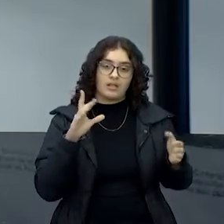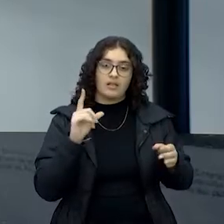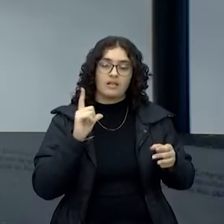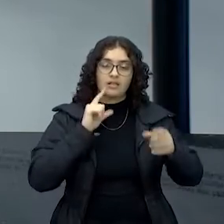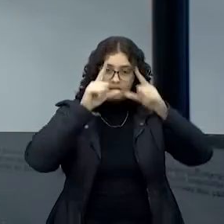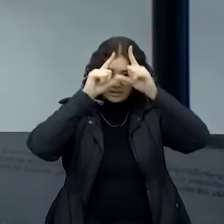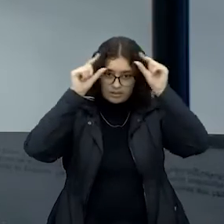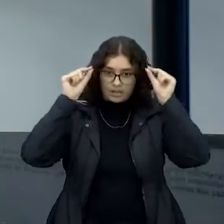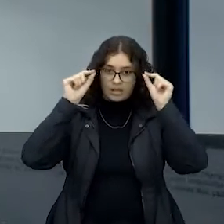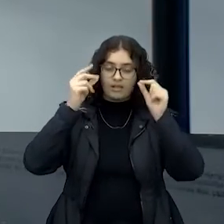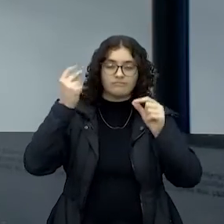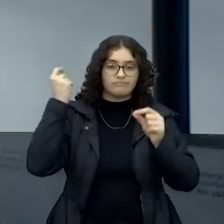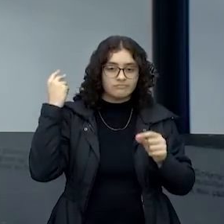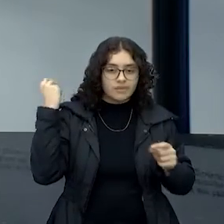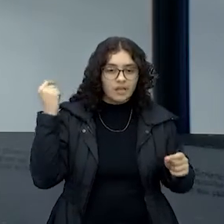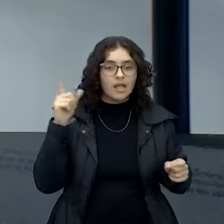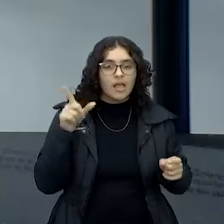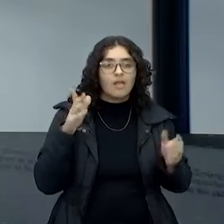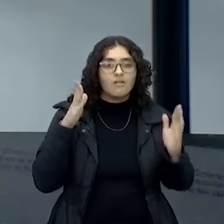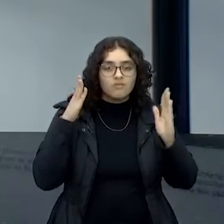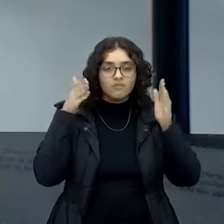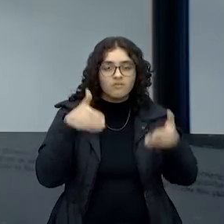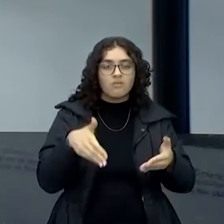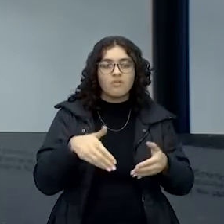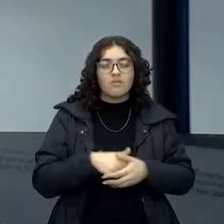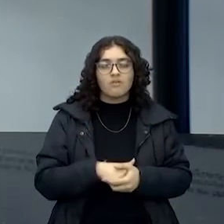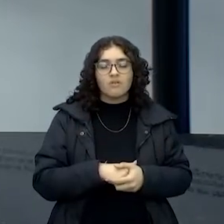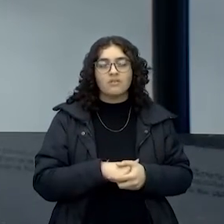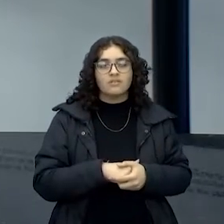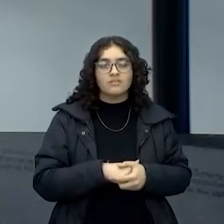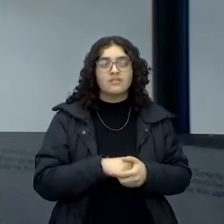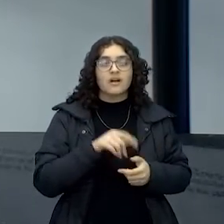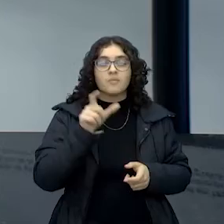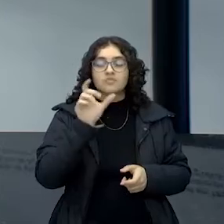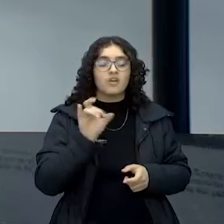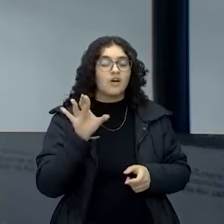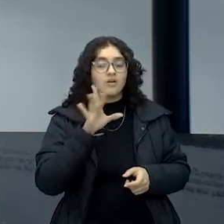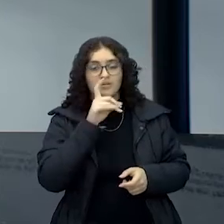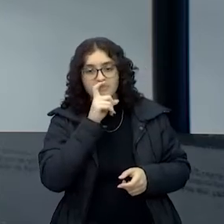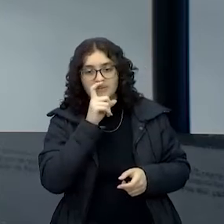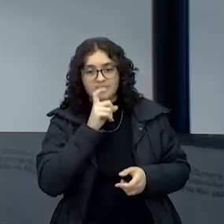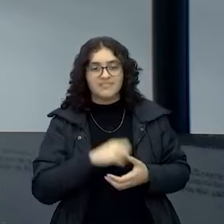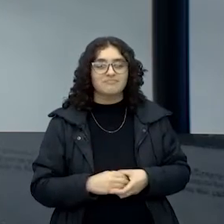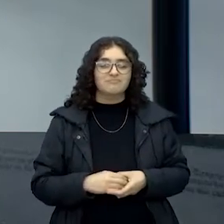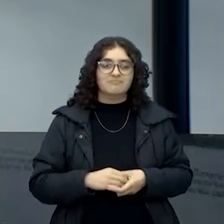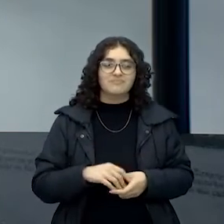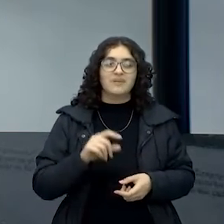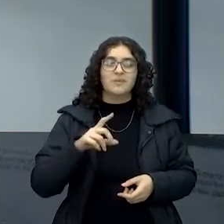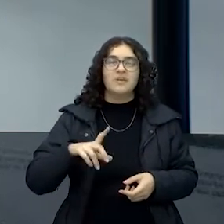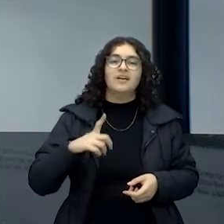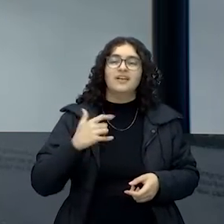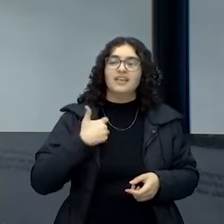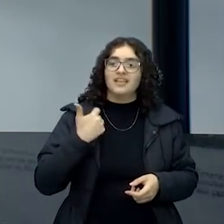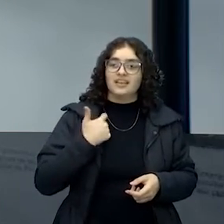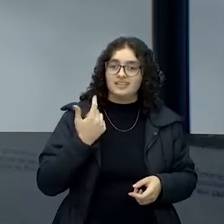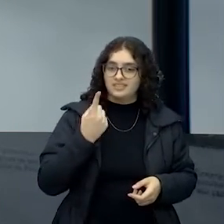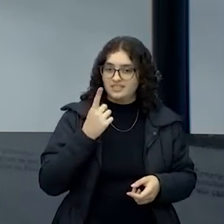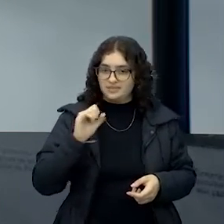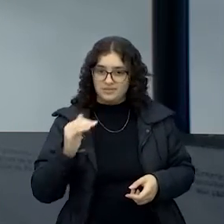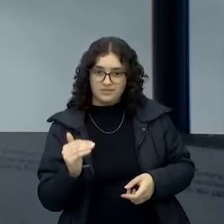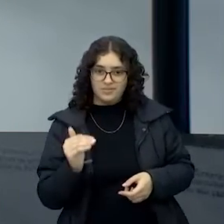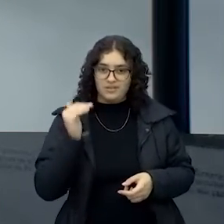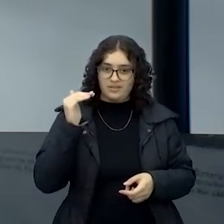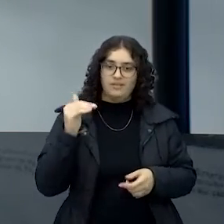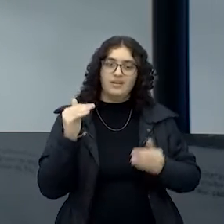principalmente em Atenas, ela é voltada apenas para os homens maiores de idade, que moram